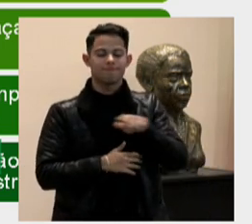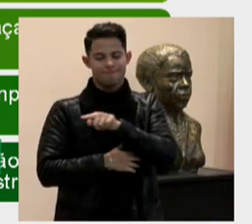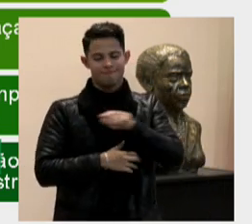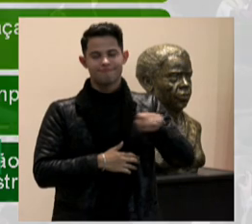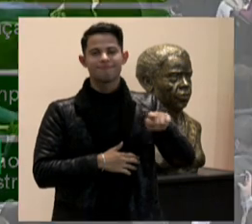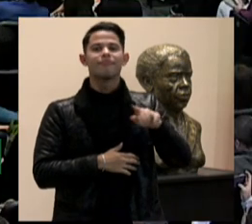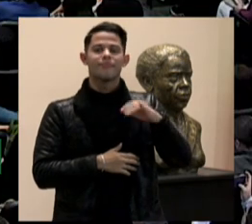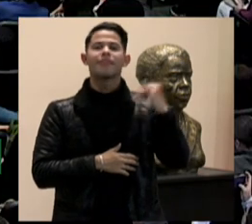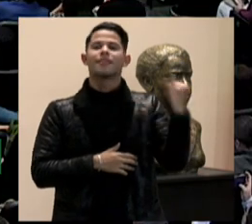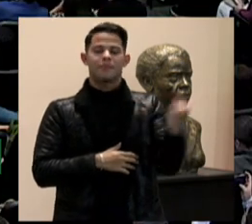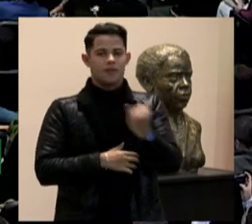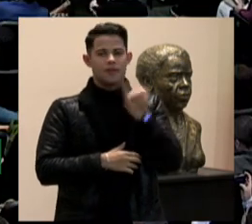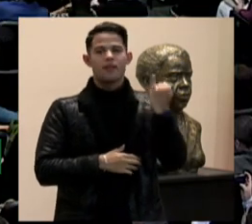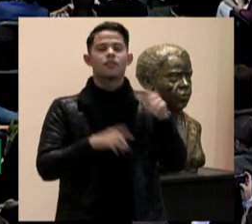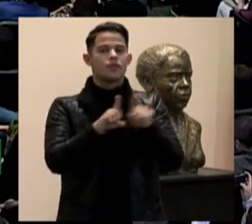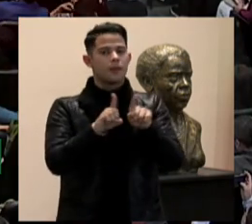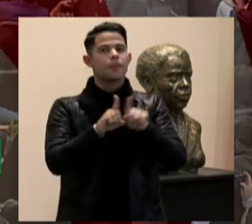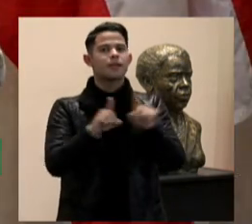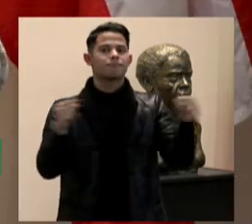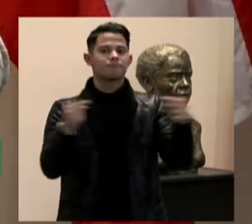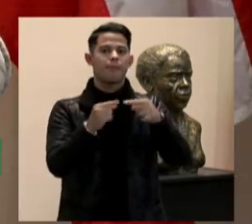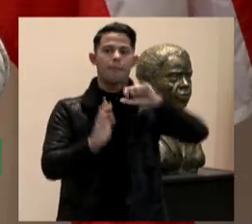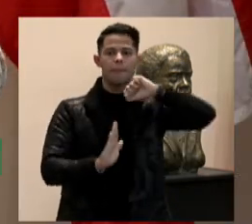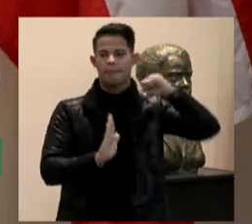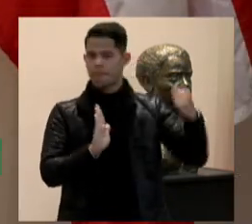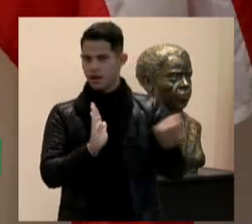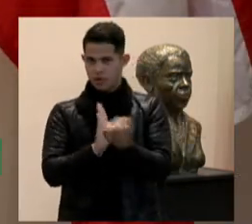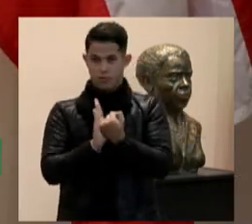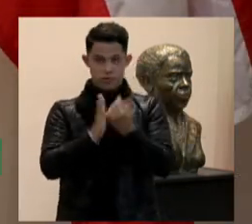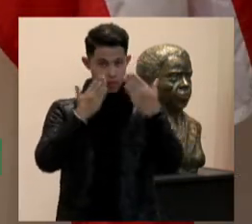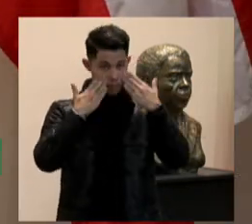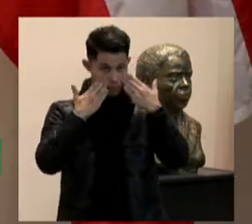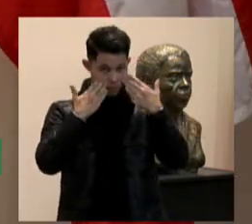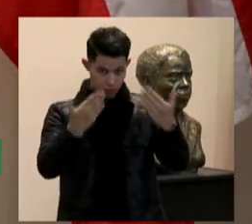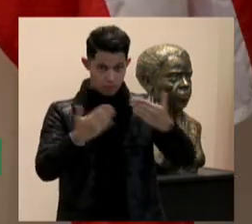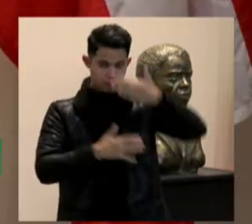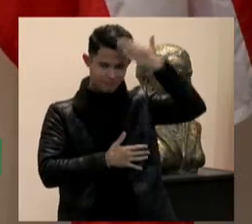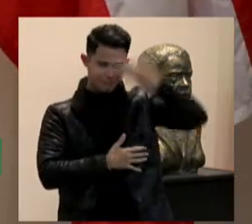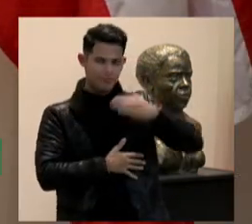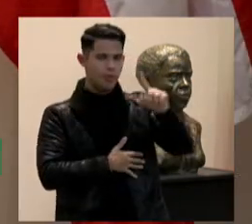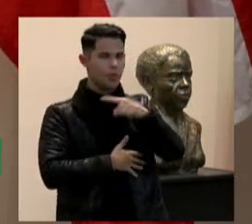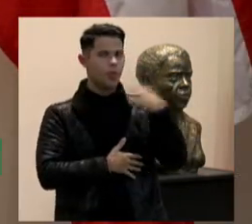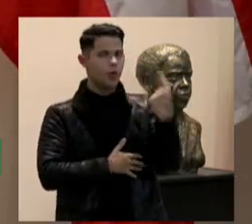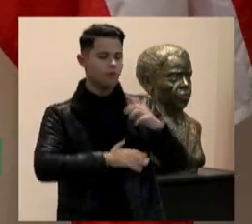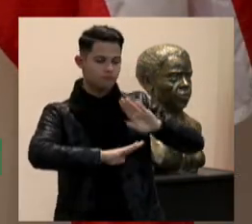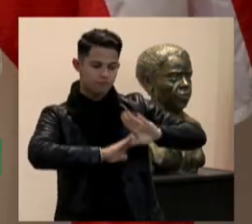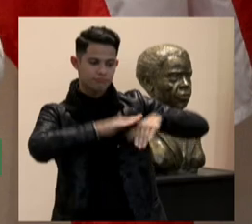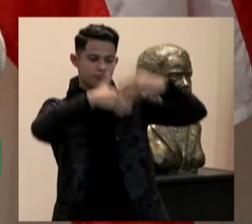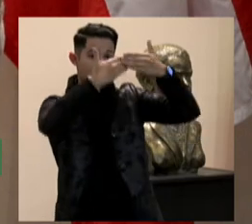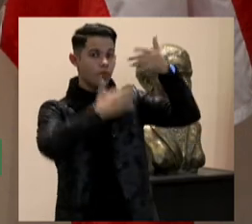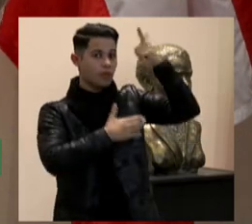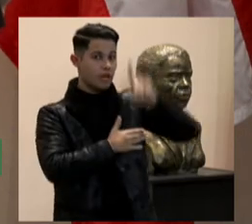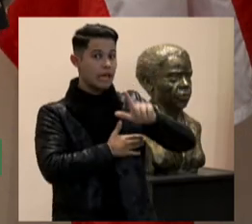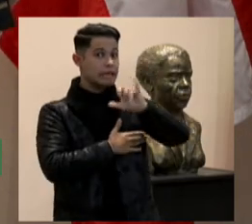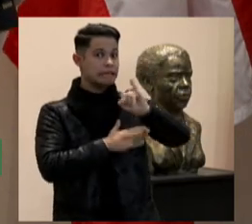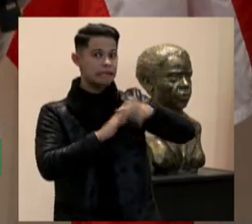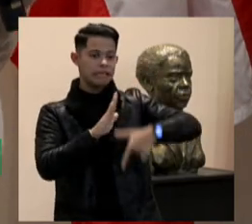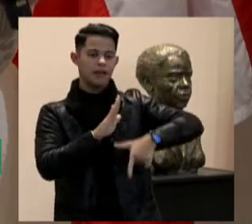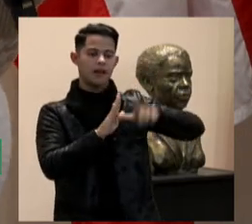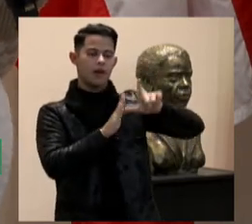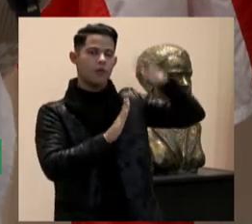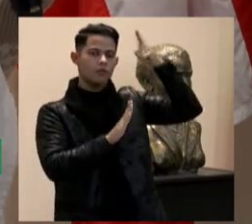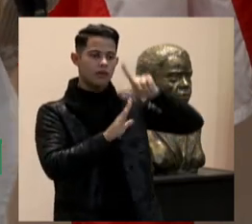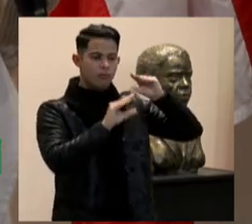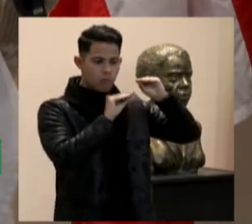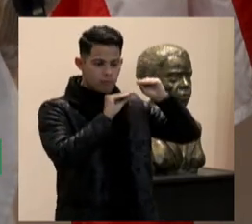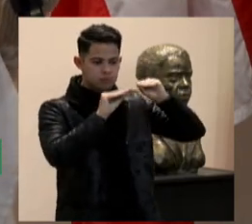que é um marco e mostra aí que a gente pode avançar bastante se a gente conseguir estabelecer isso como, de fato,